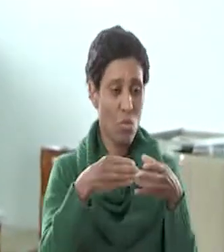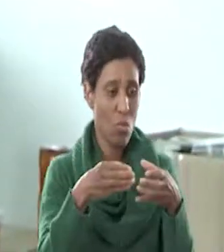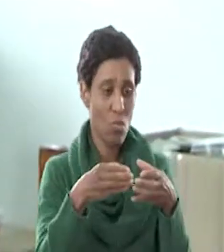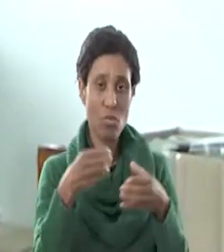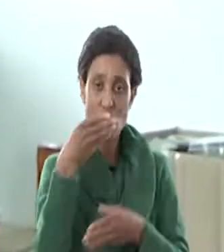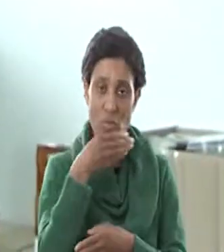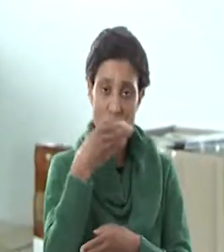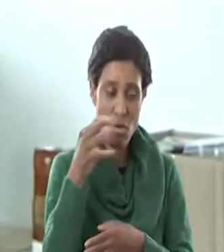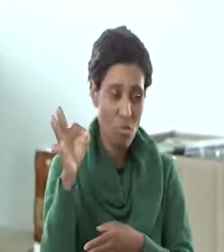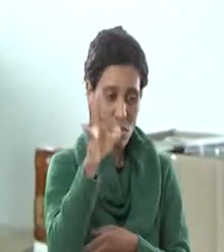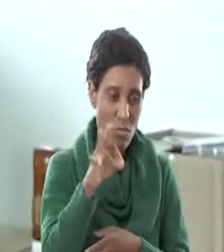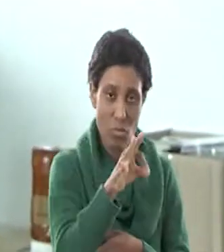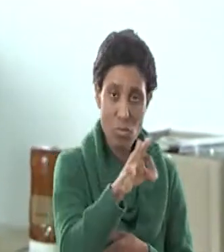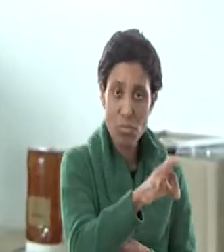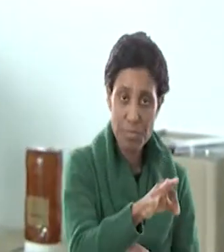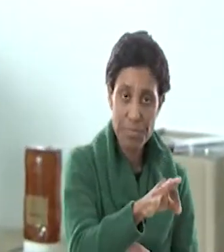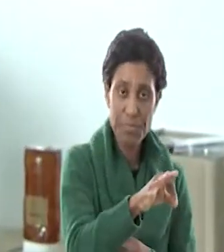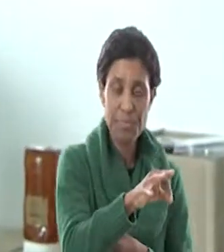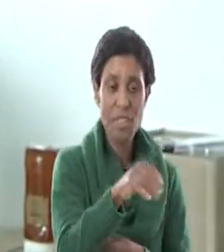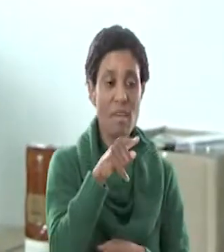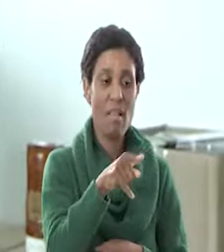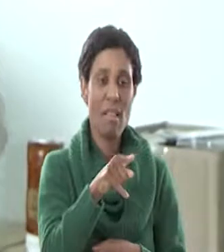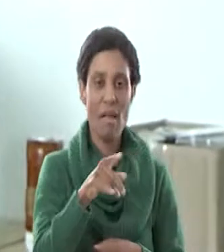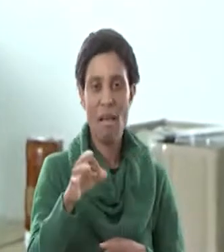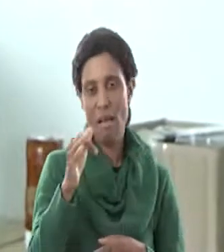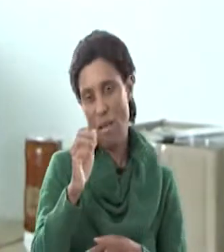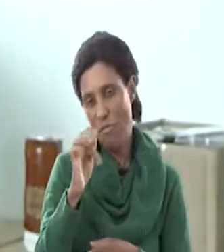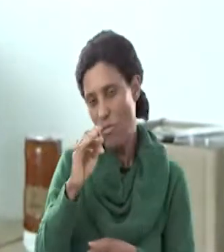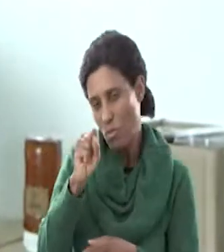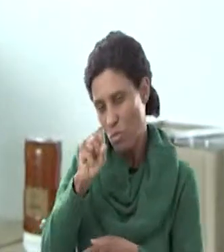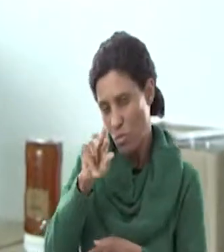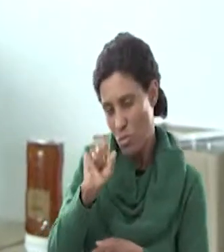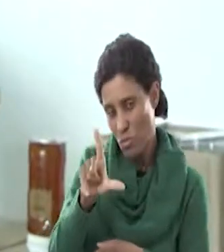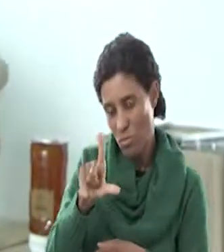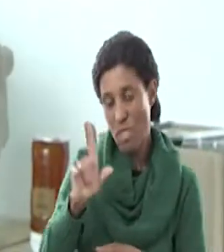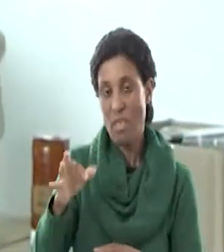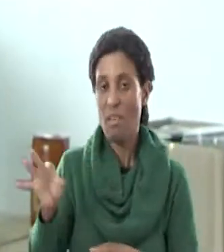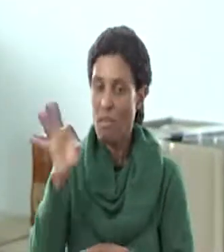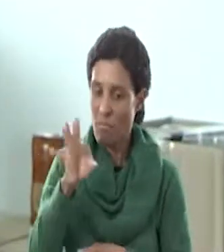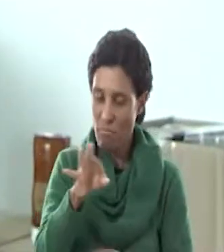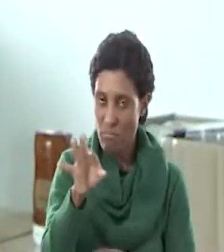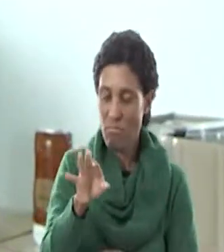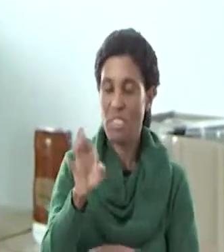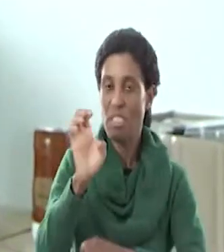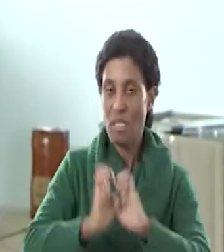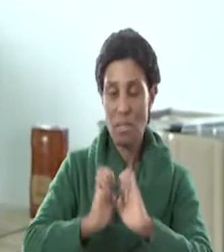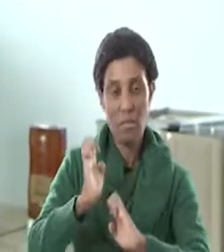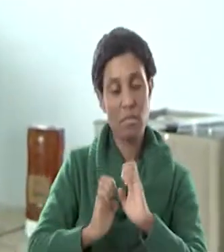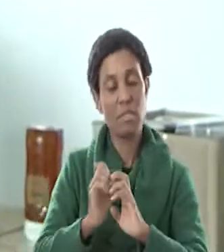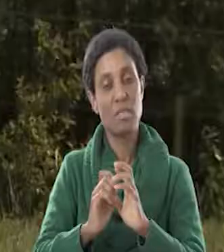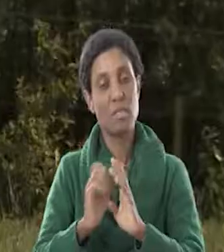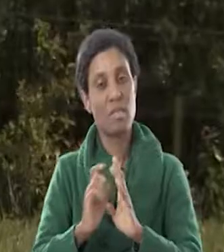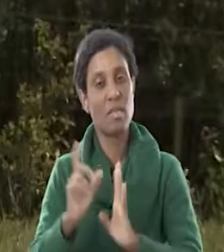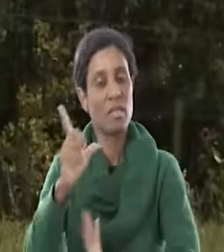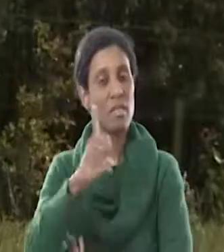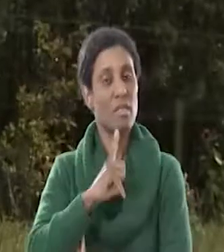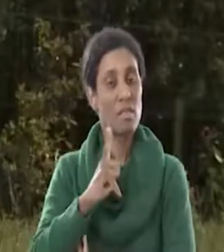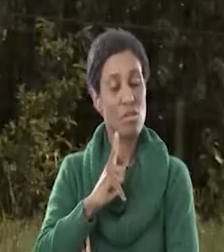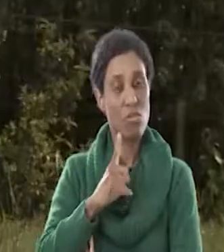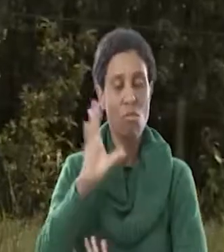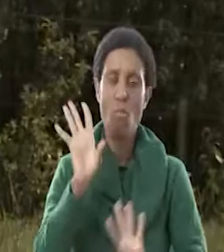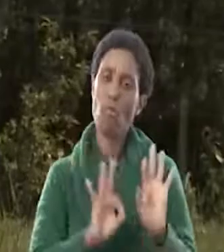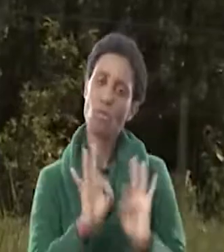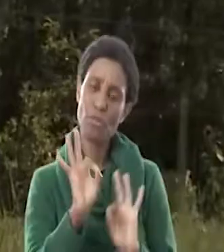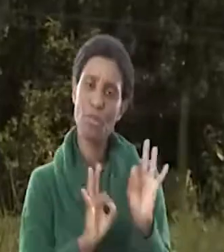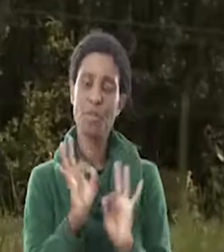as primeiras colmeias deles foram lá. E aí a Flossul, uma deles aqui, que é uma empresa de reflorestamento, tinha um